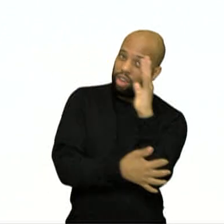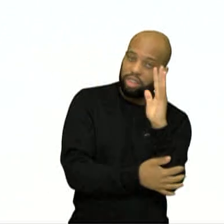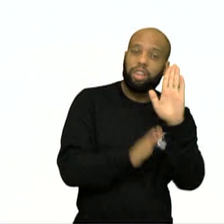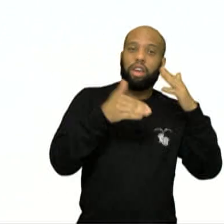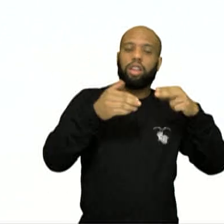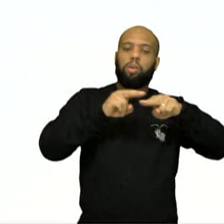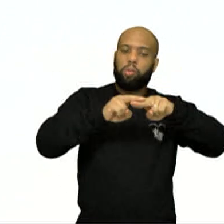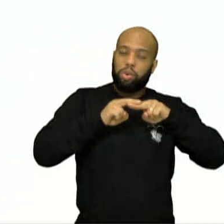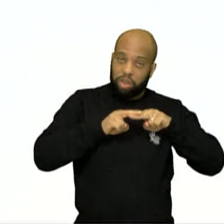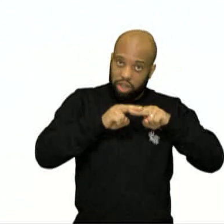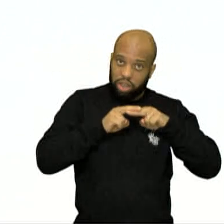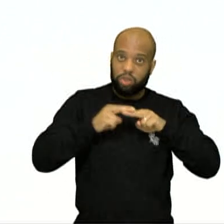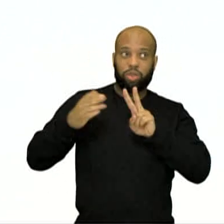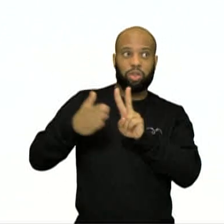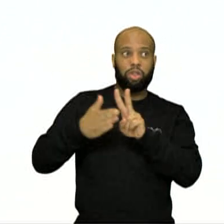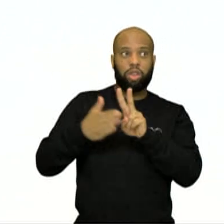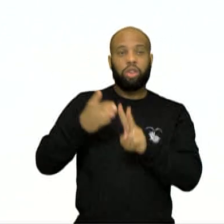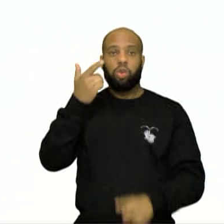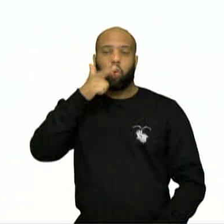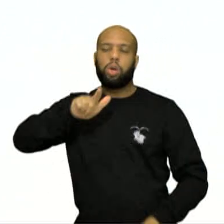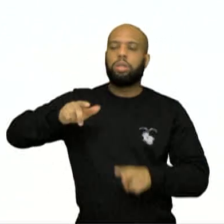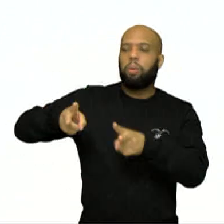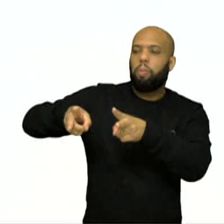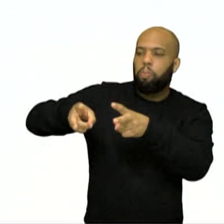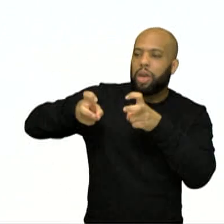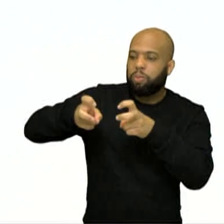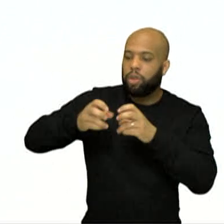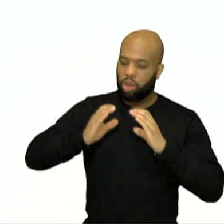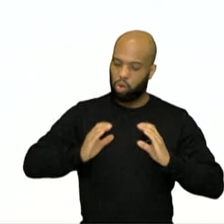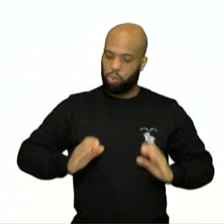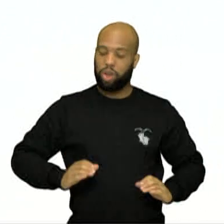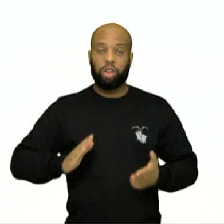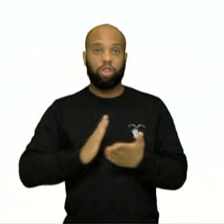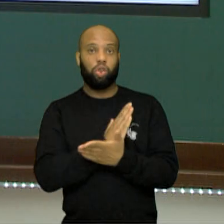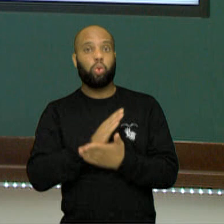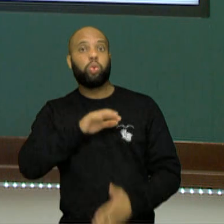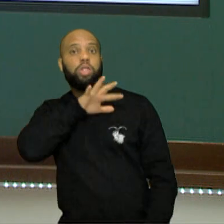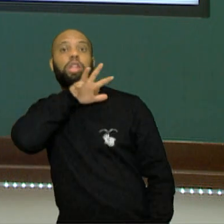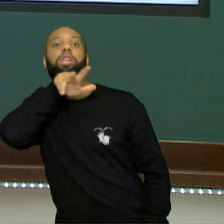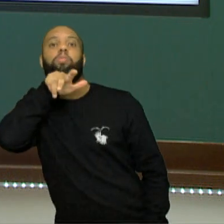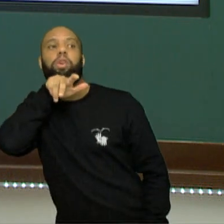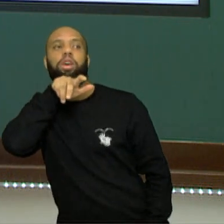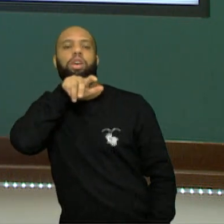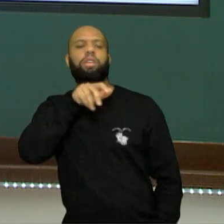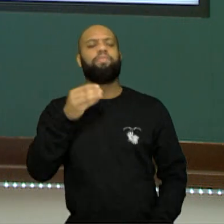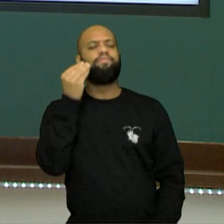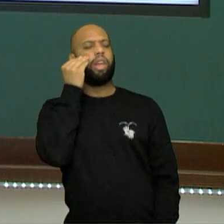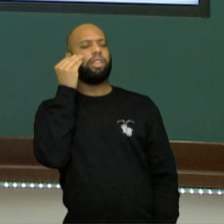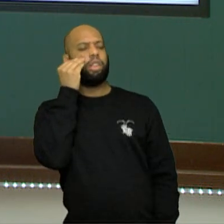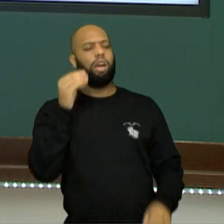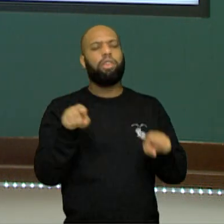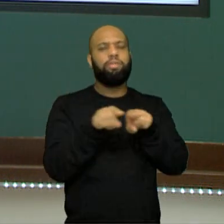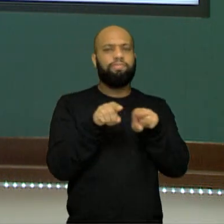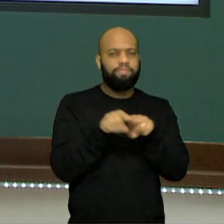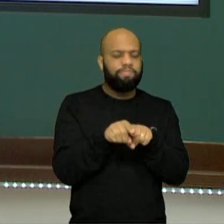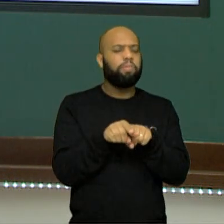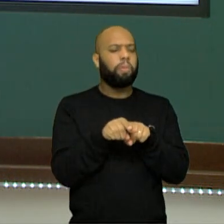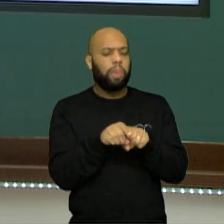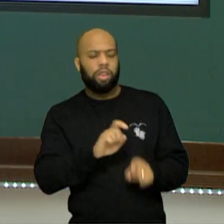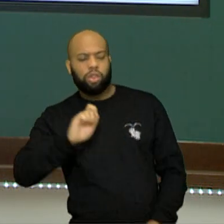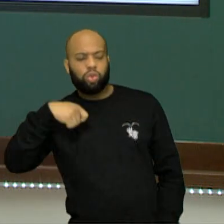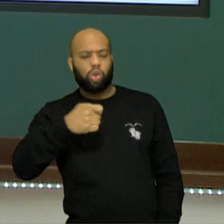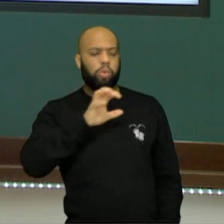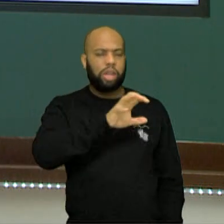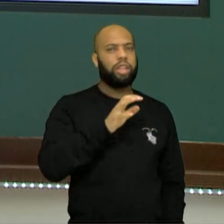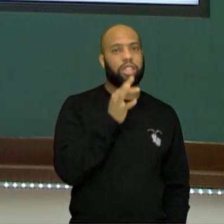observações que eles, percebendo o comportamento de animais, faziam testes, então, sobre